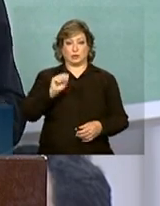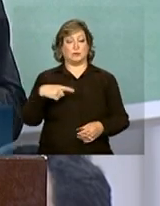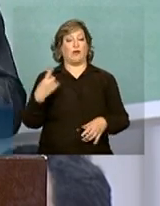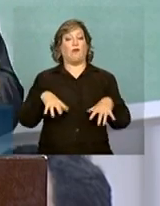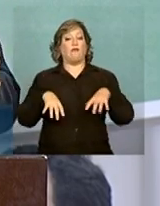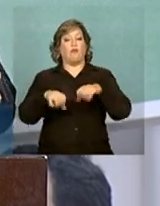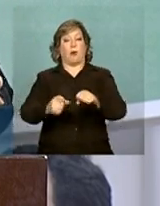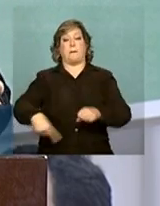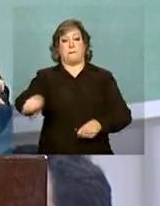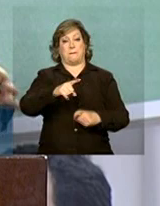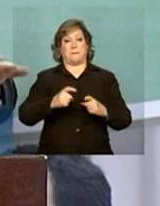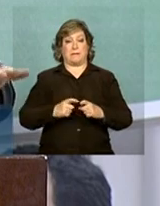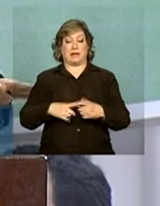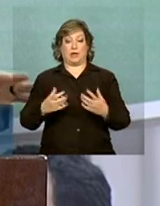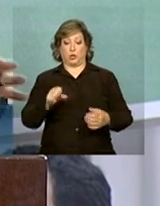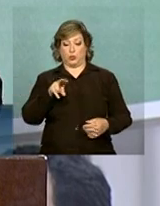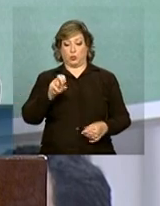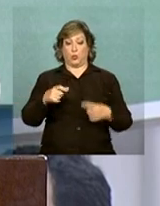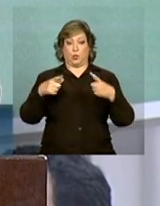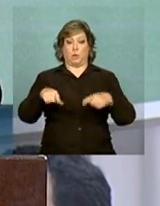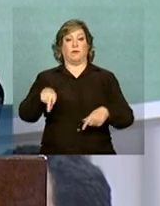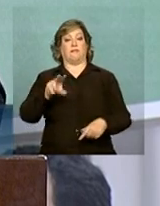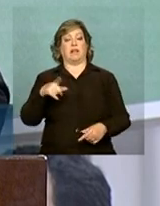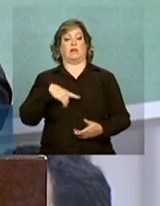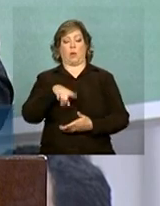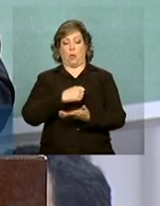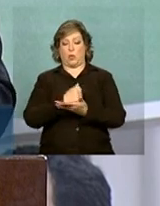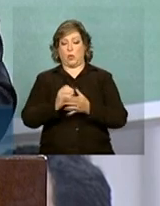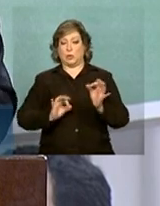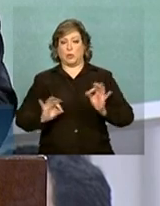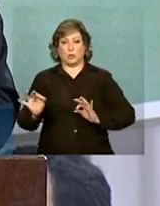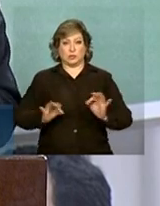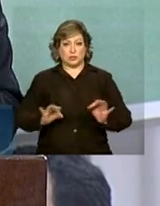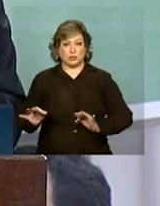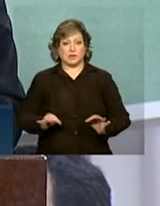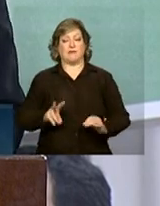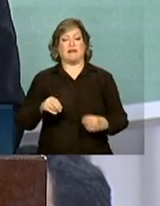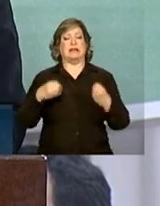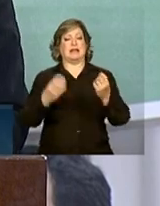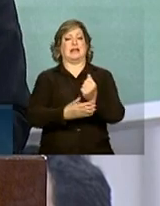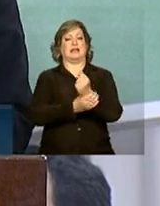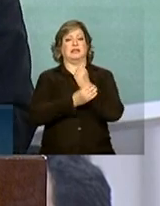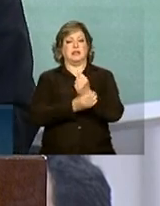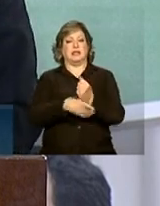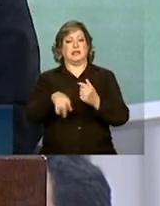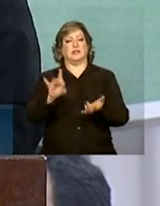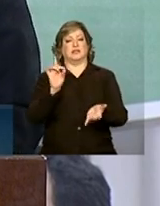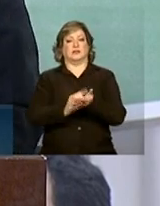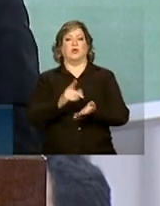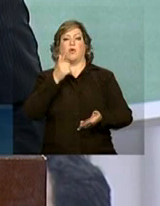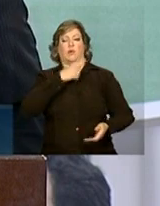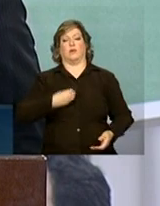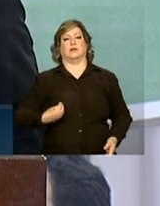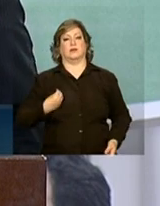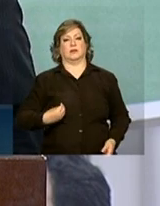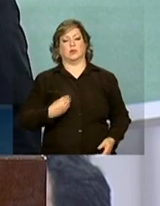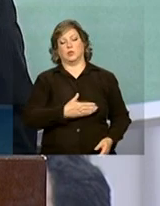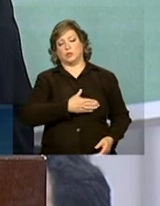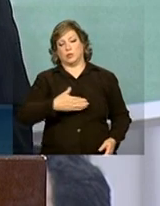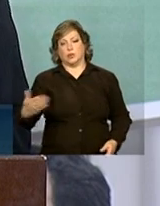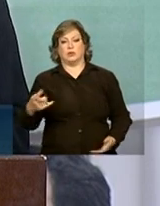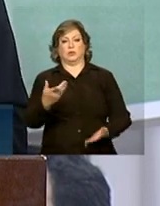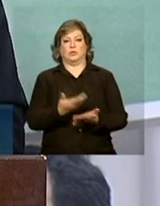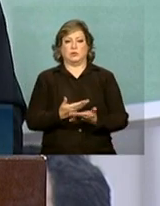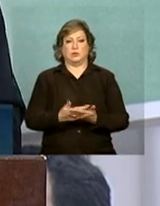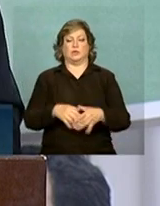médicos. Então, o SUS local terá um contrato organizativo que vai garantir que isso efetivamente ocorra durante a graduação